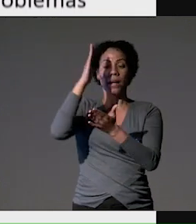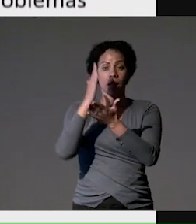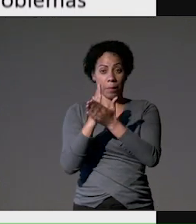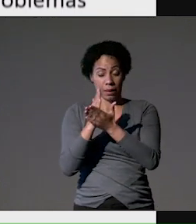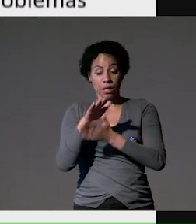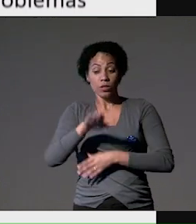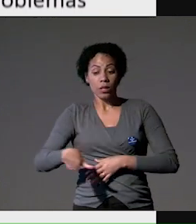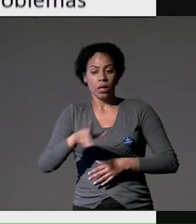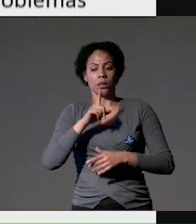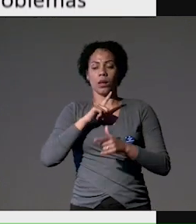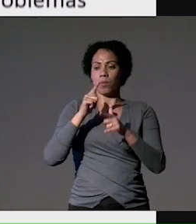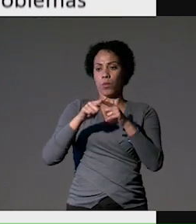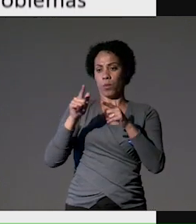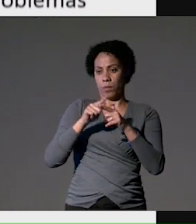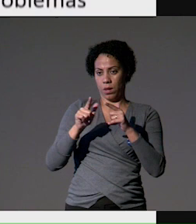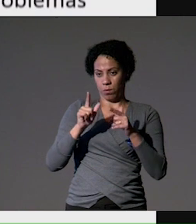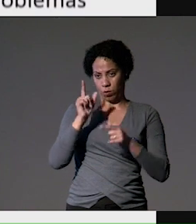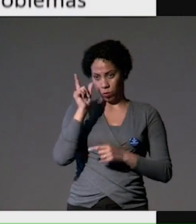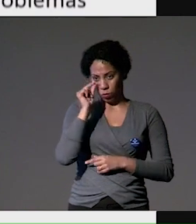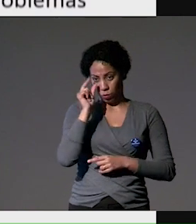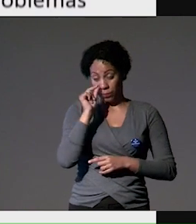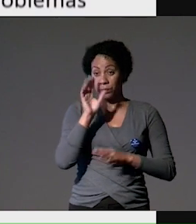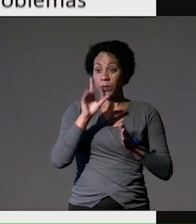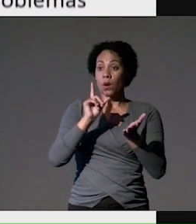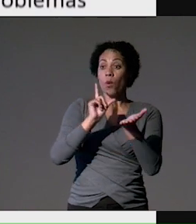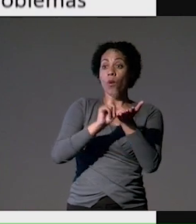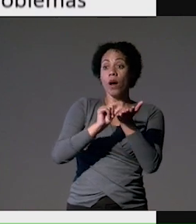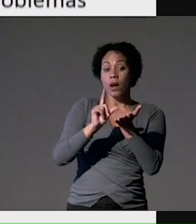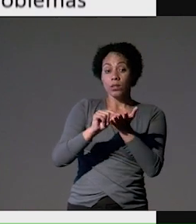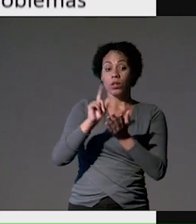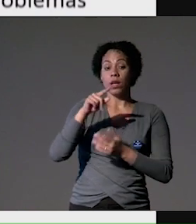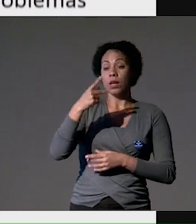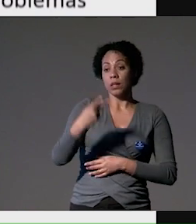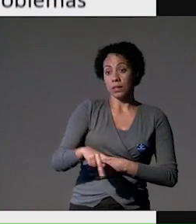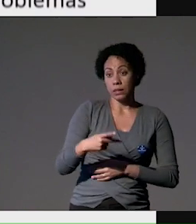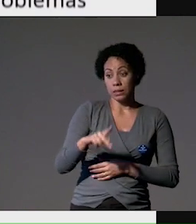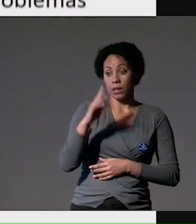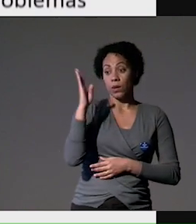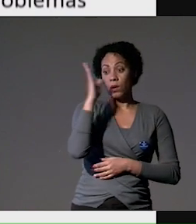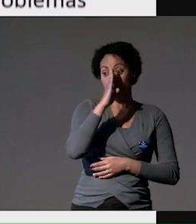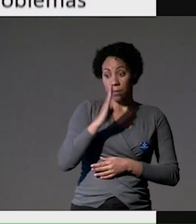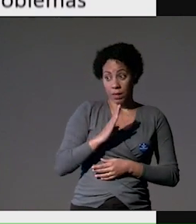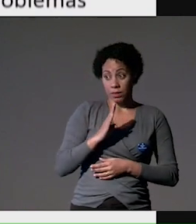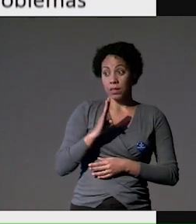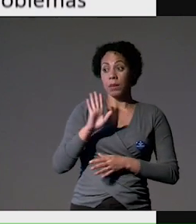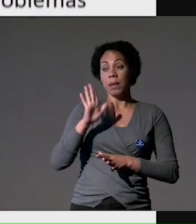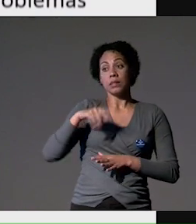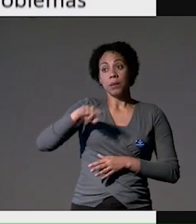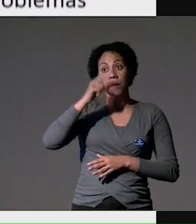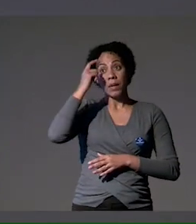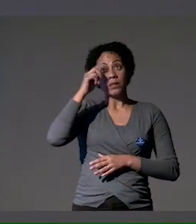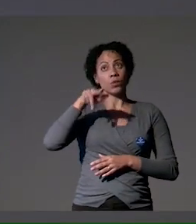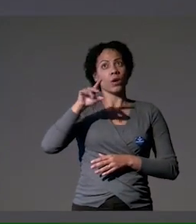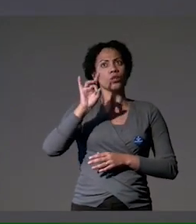sono. Como nem todos os artigos são do Brasil, então a gente deduz que não é só o problema de educação do sono.